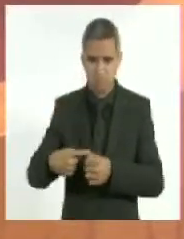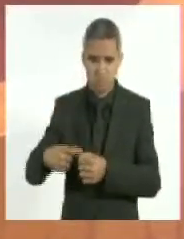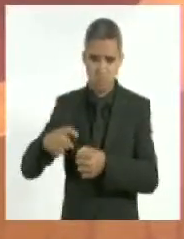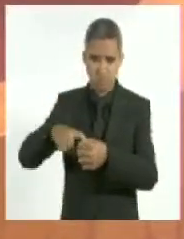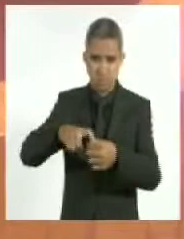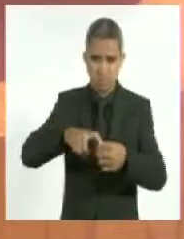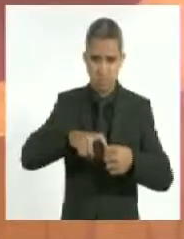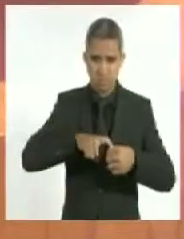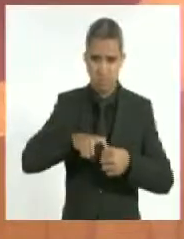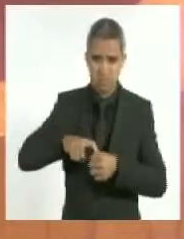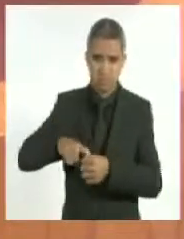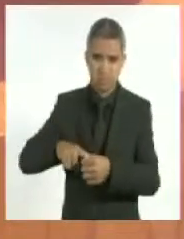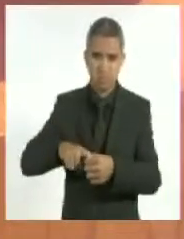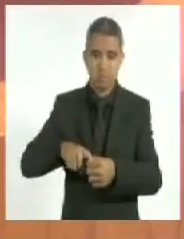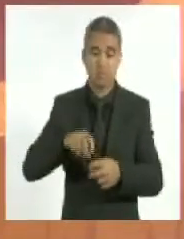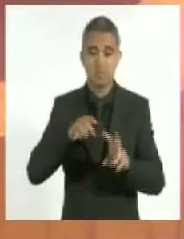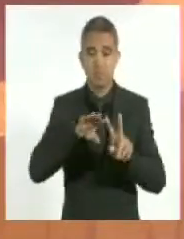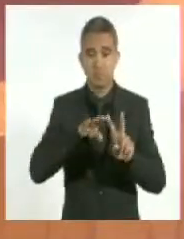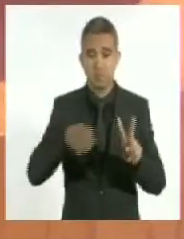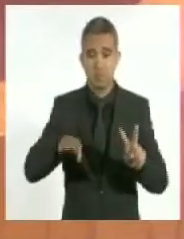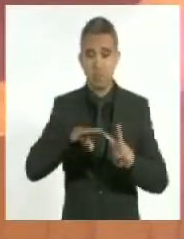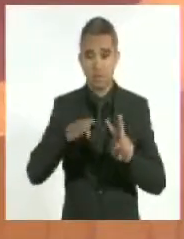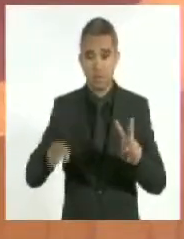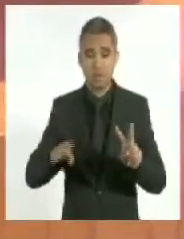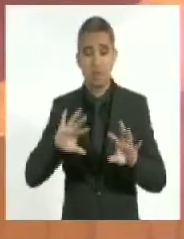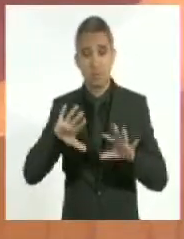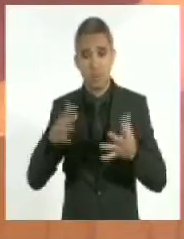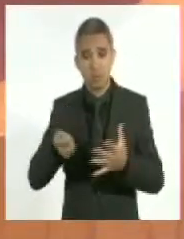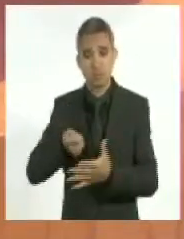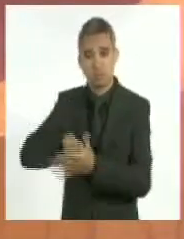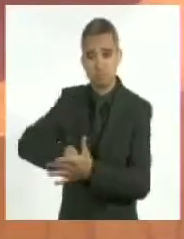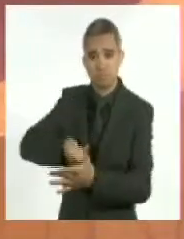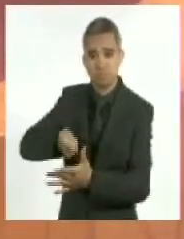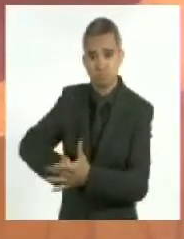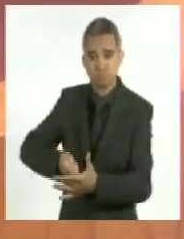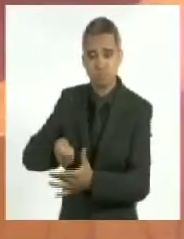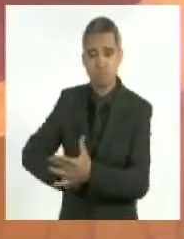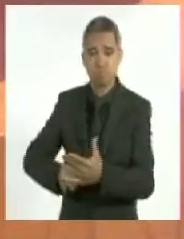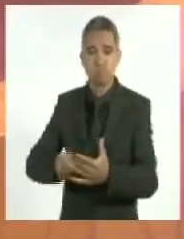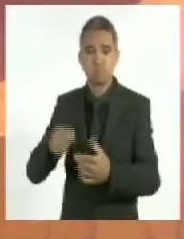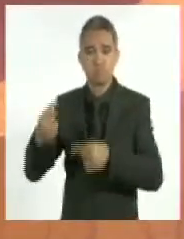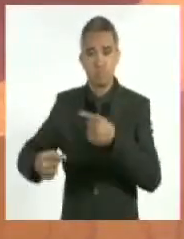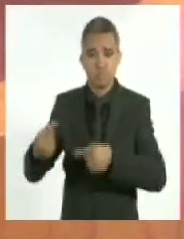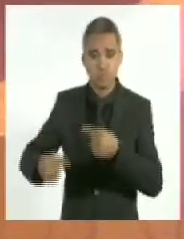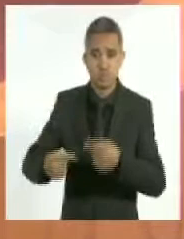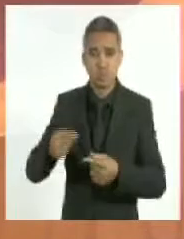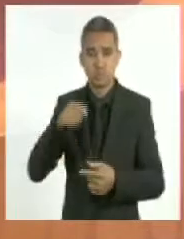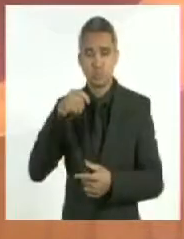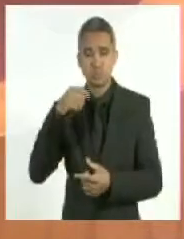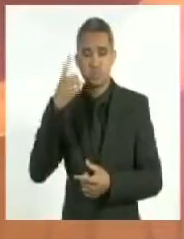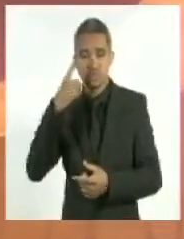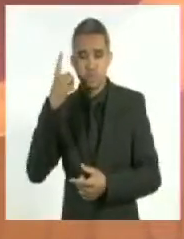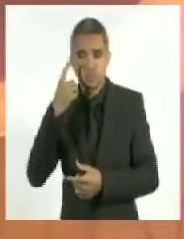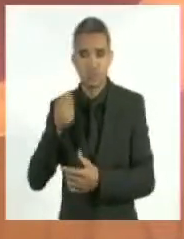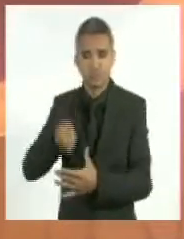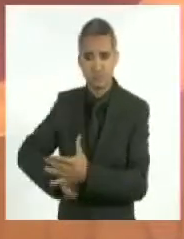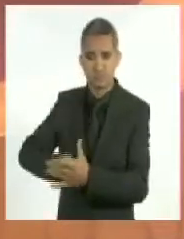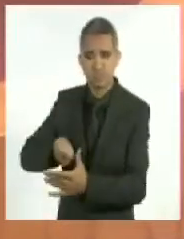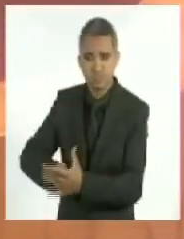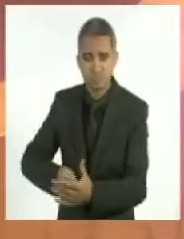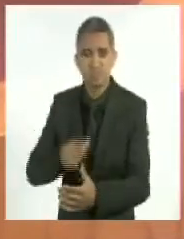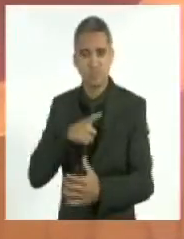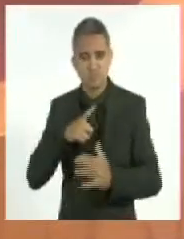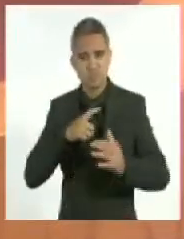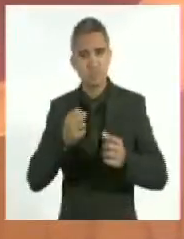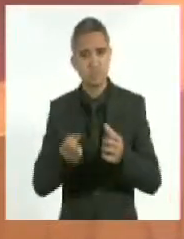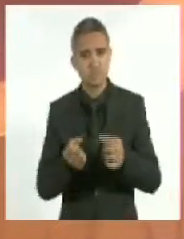isso, elas, quando há pressão política, elas constroem uma escola ali, dão um curso de profissionalizante ali, que é correto,